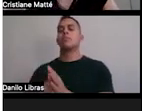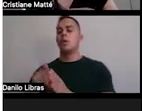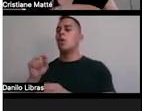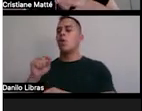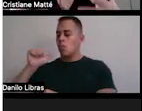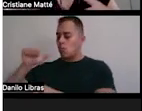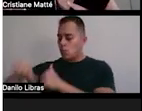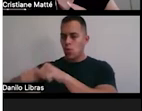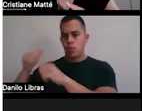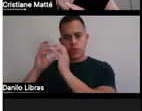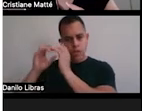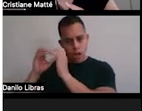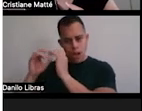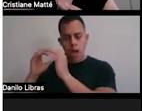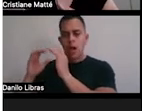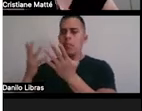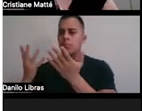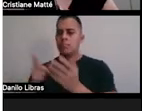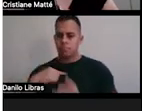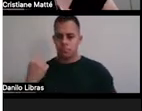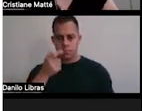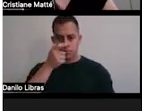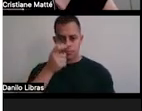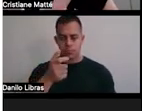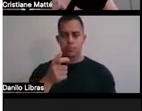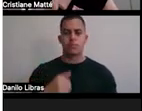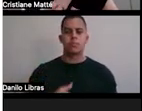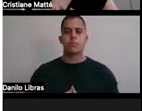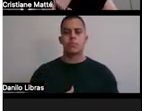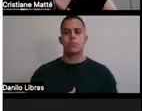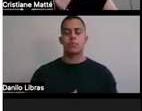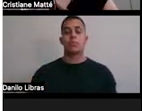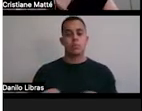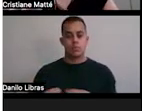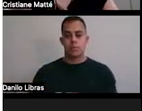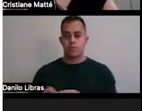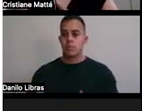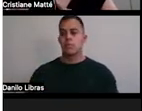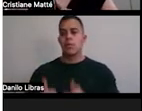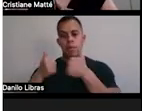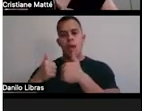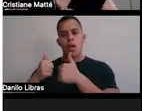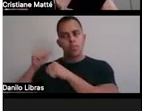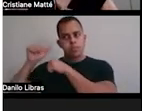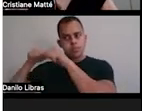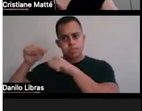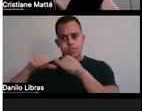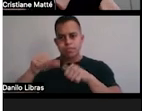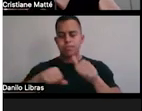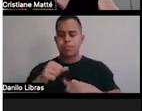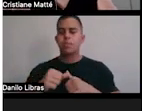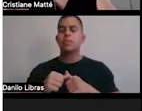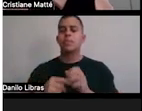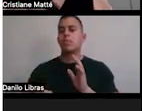modificar, seja cerebral, que é o nosso interesse, ou em outro órgão, e melhores essas modificações elas podem se estabelecer